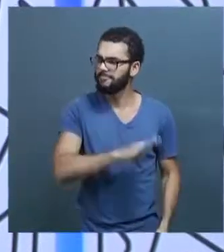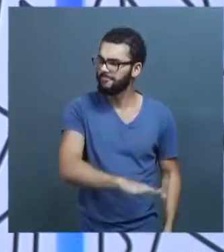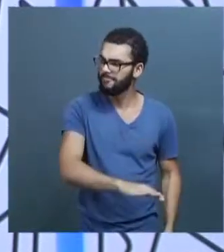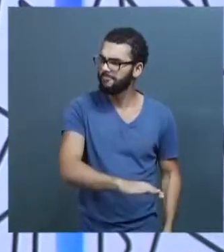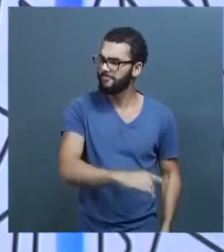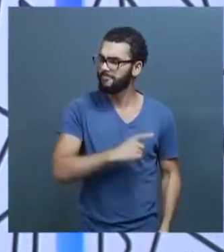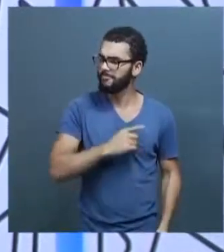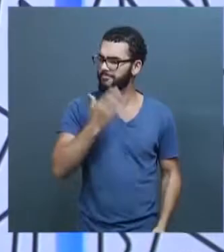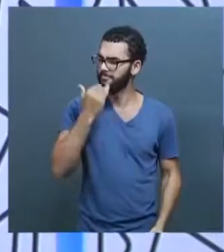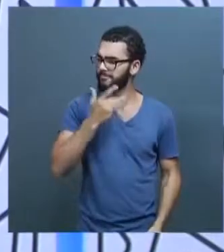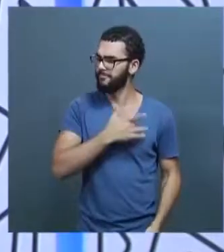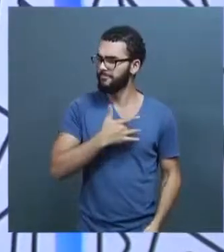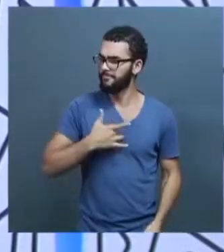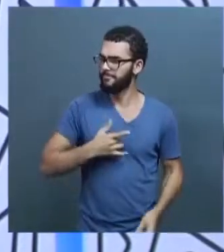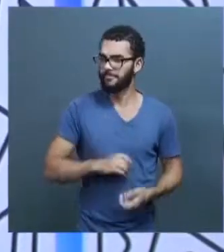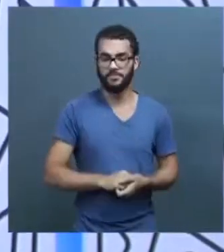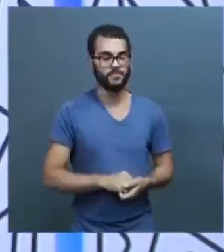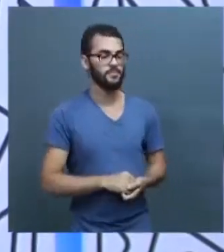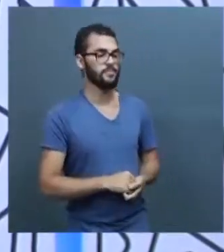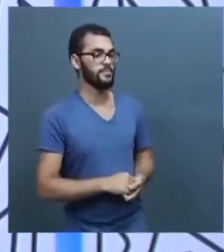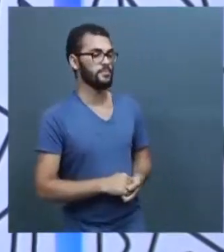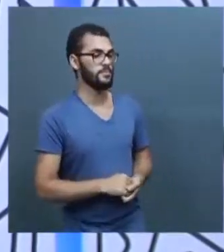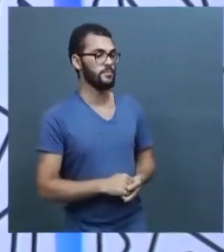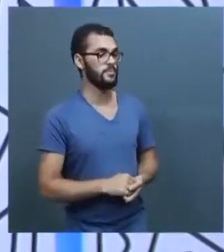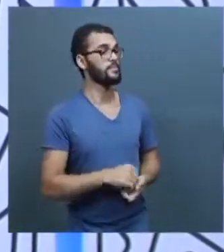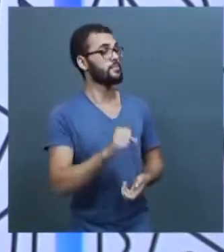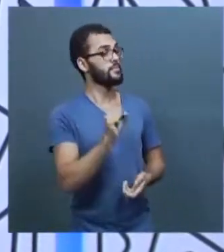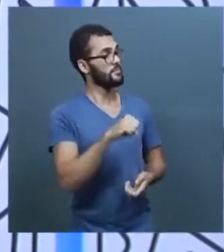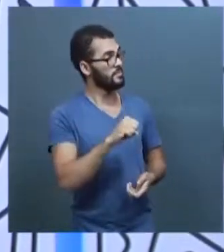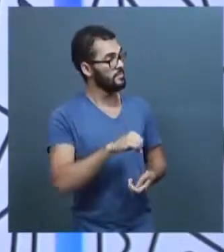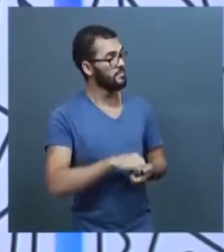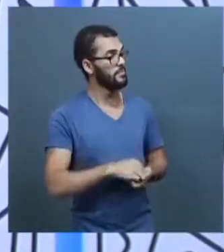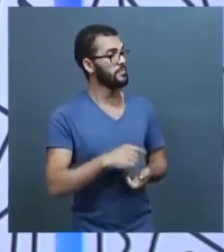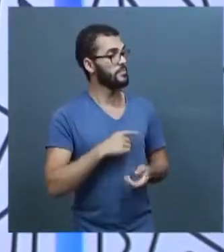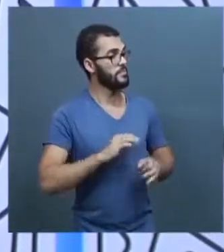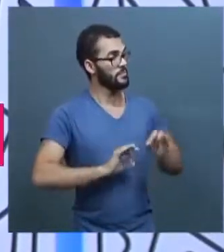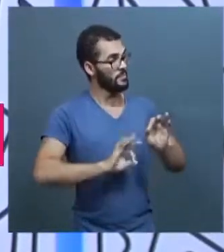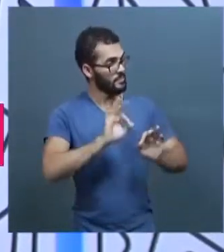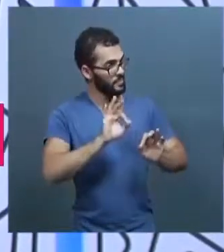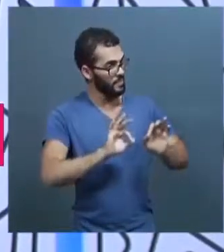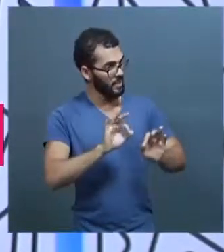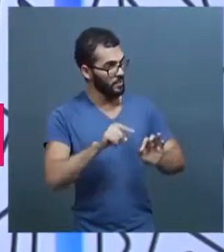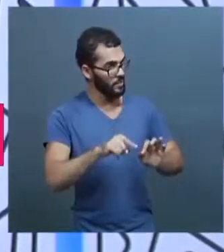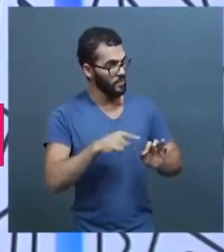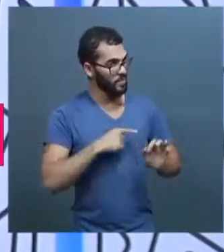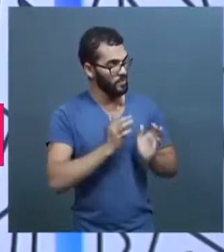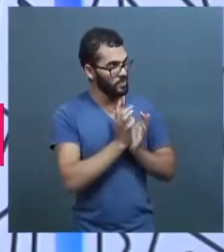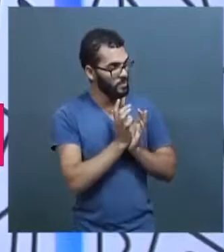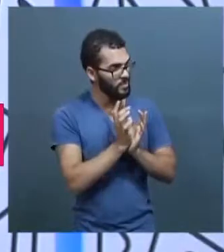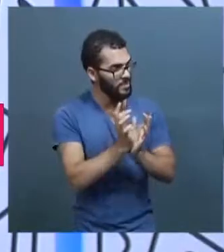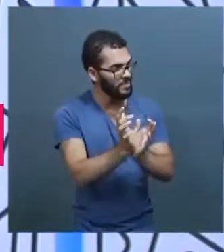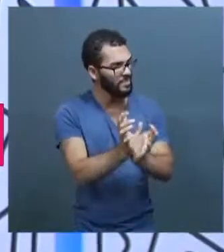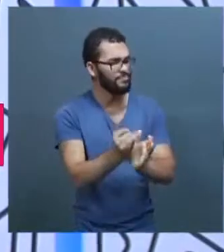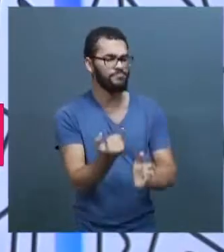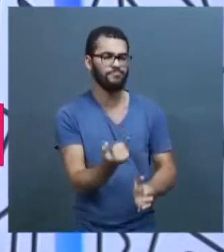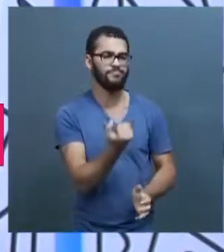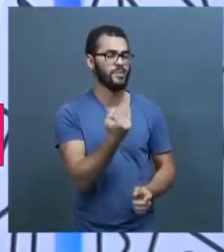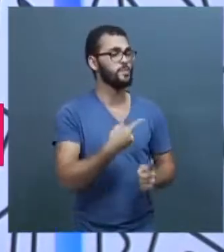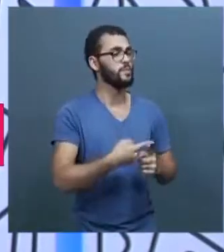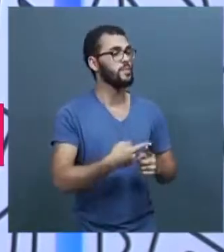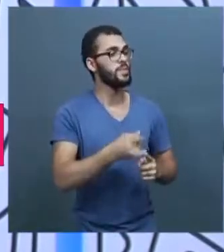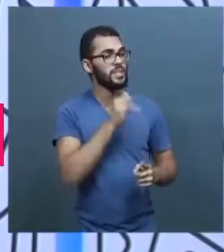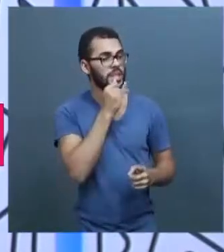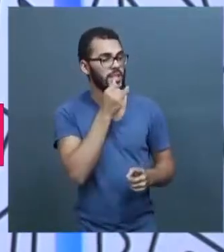esse projeto é muito importante, porque as crianças plantando, conhecendo como que se planta, conhecendo